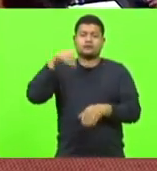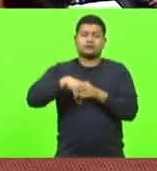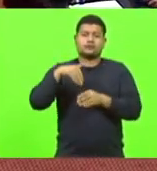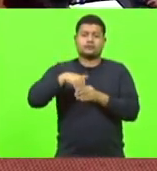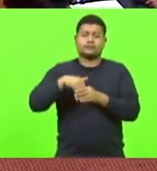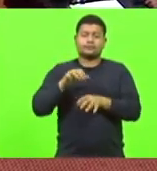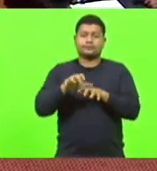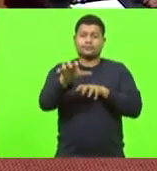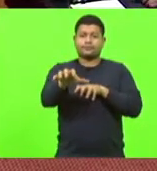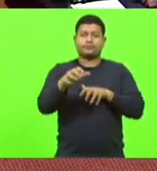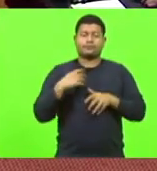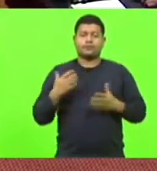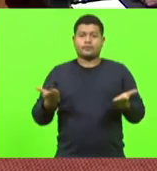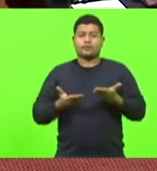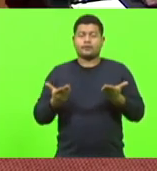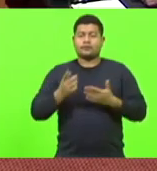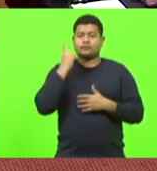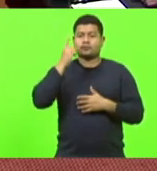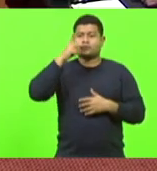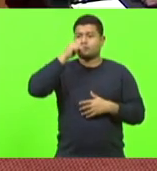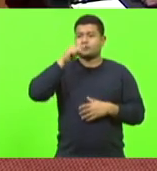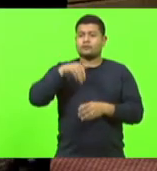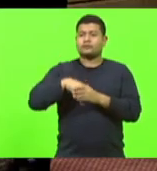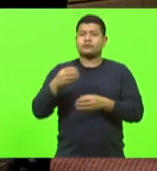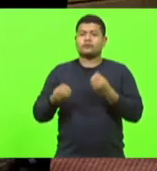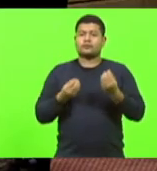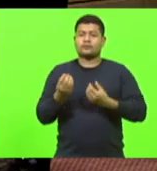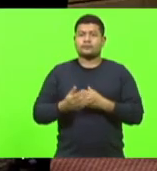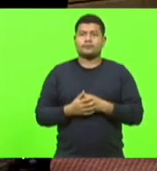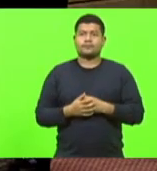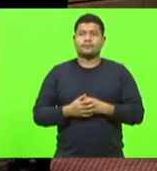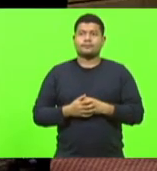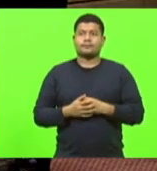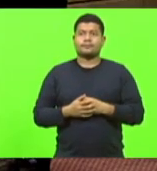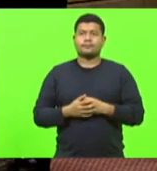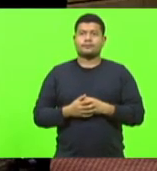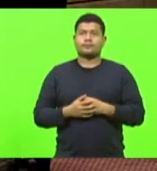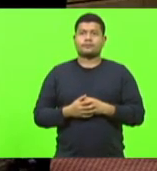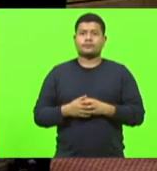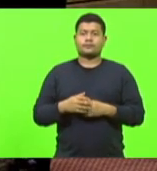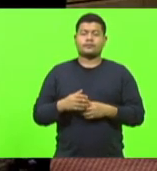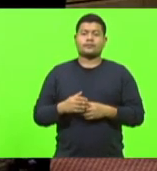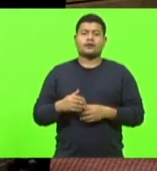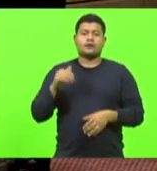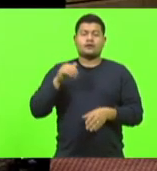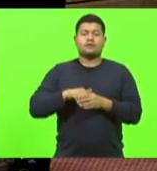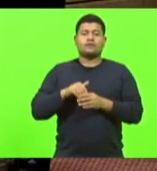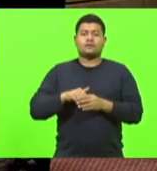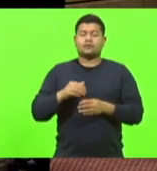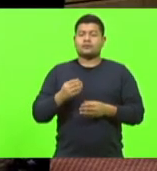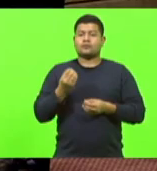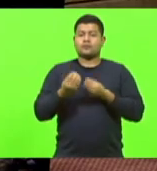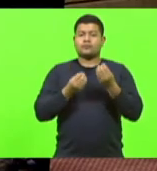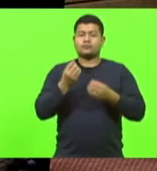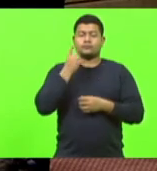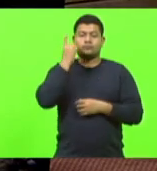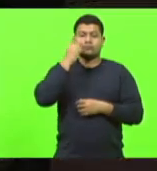a rota Deputado Kennedy Nunes e como vale a deputado Sargento Lima